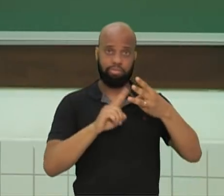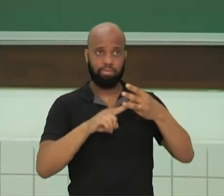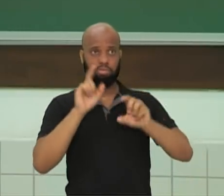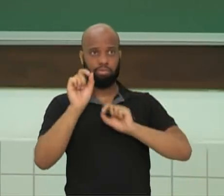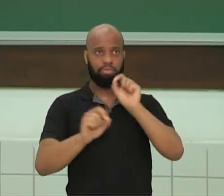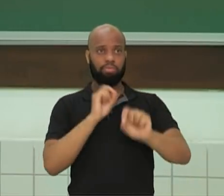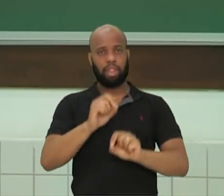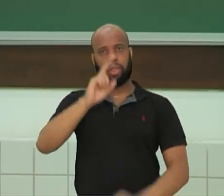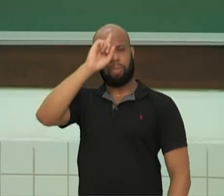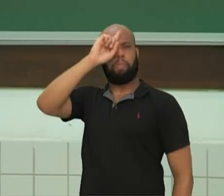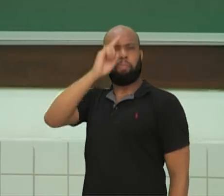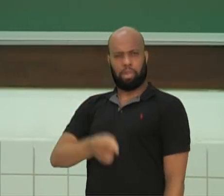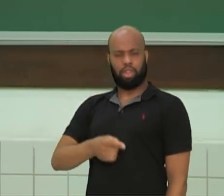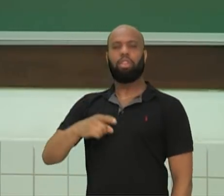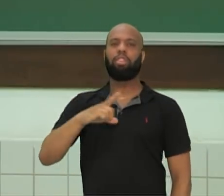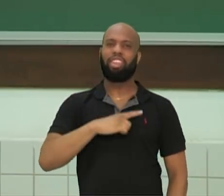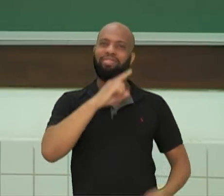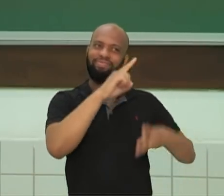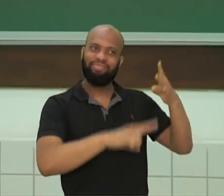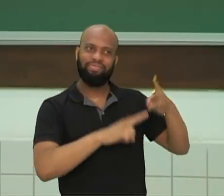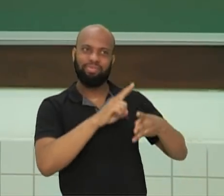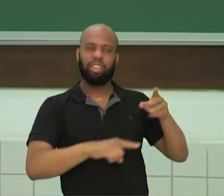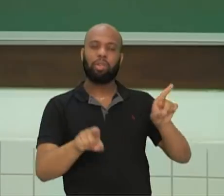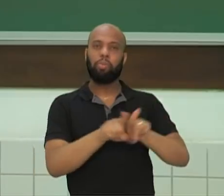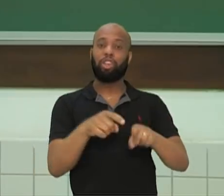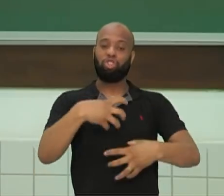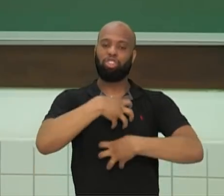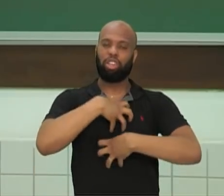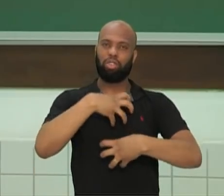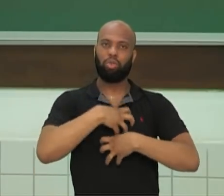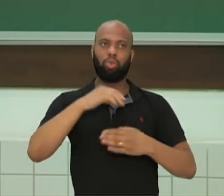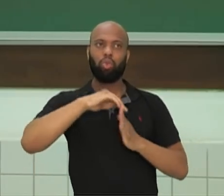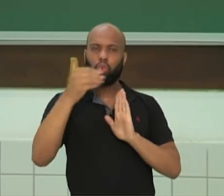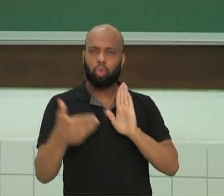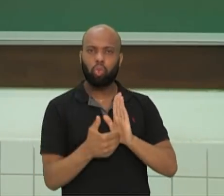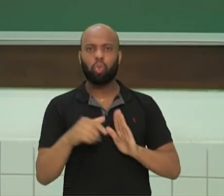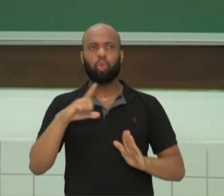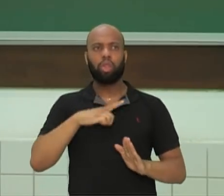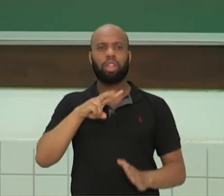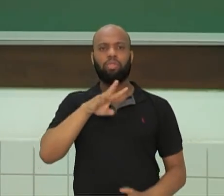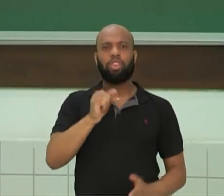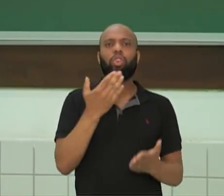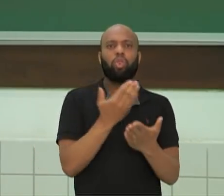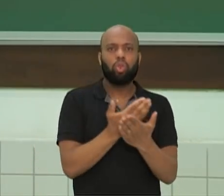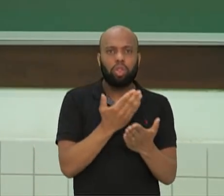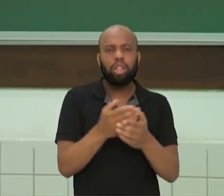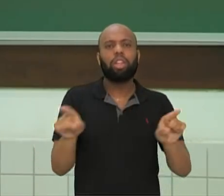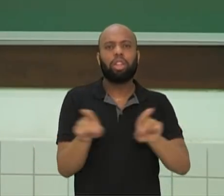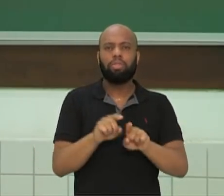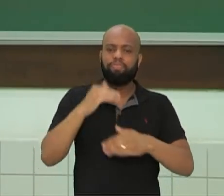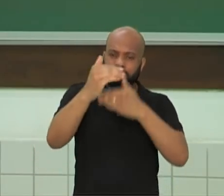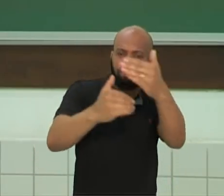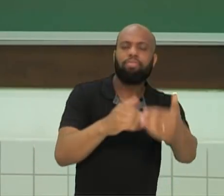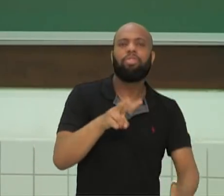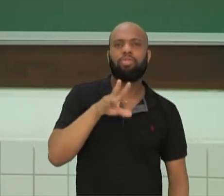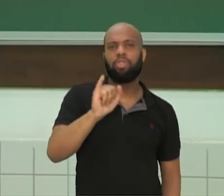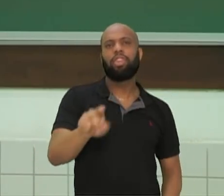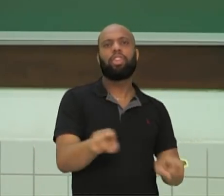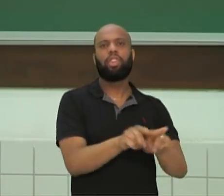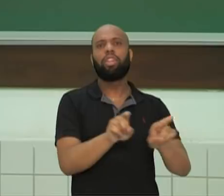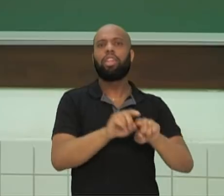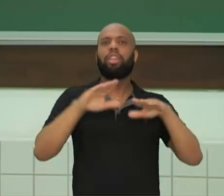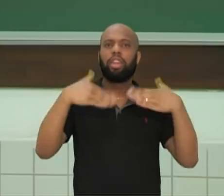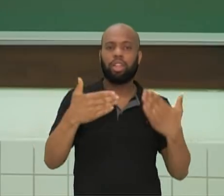o imperativo é uma ordem, tá? Veja, todos esses nós vamos trabalhar nas próximas aulas,